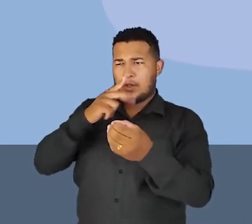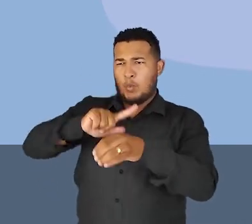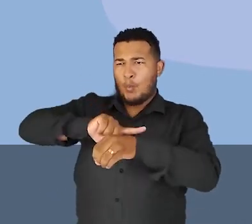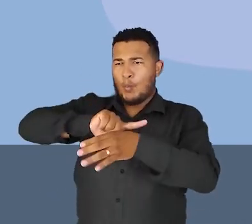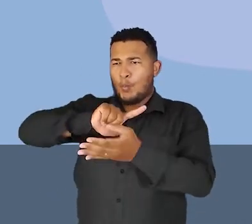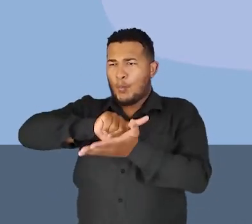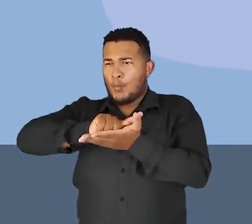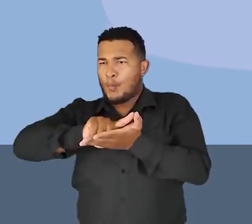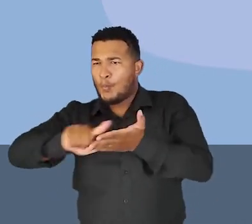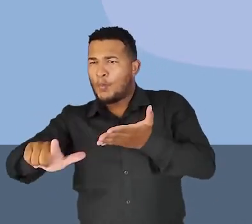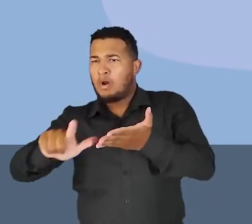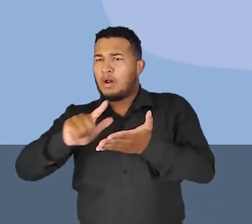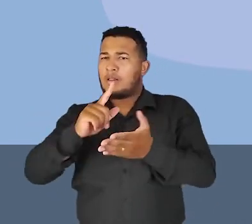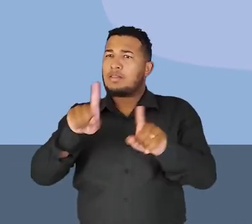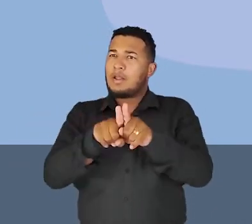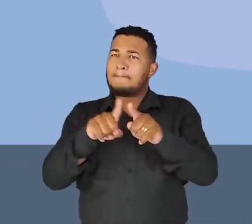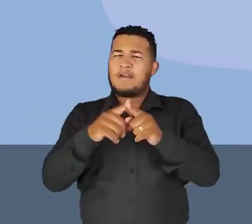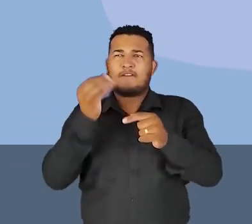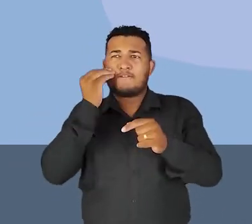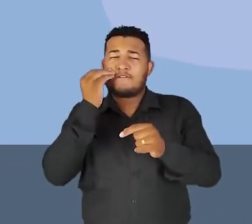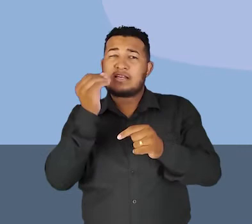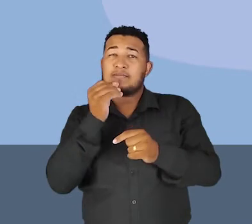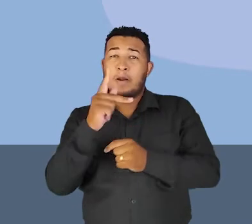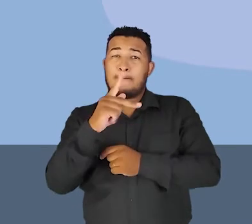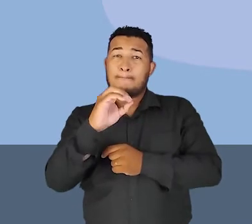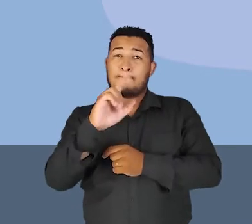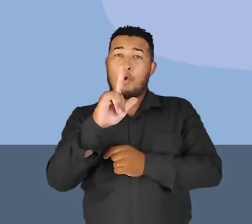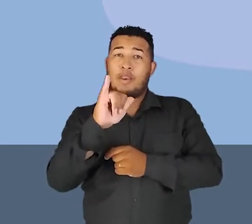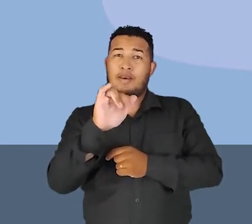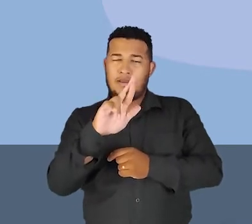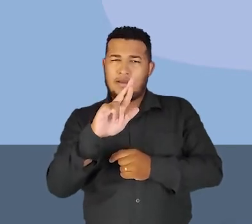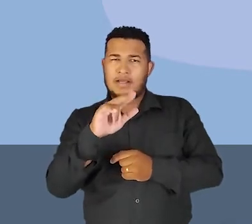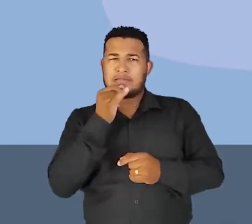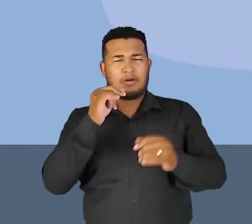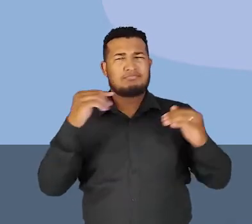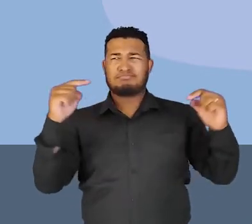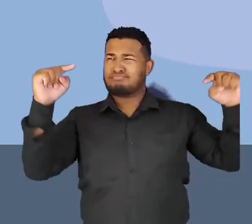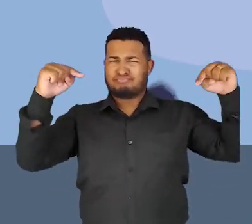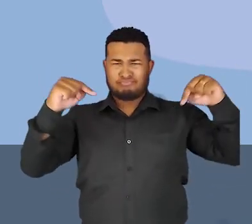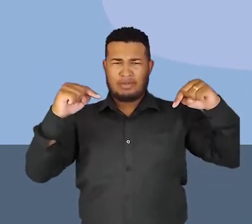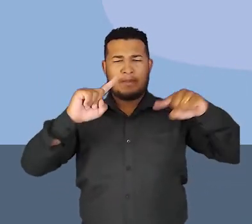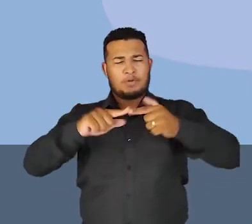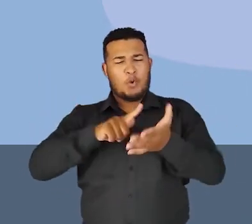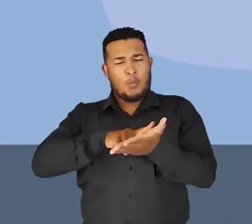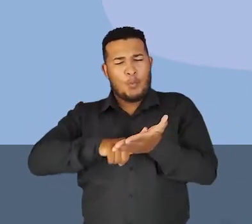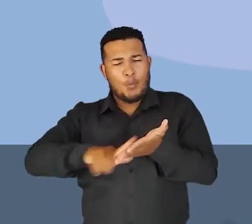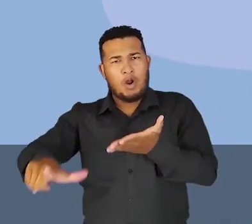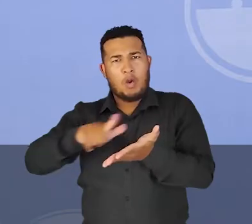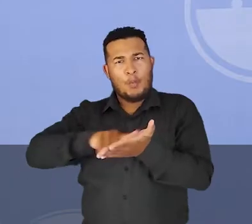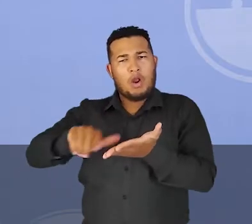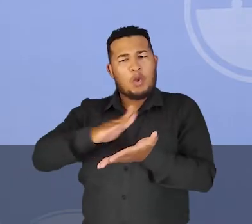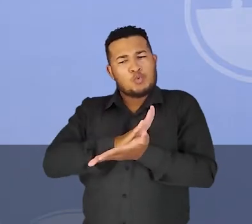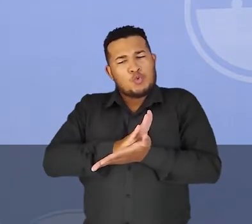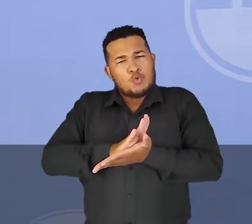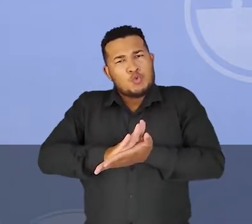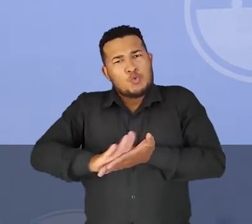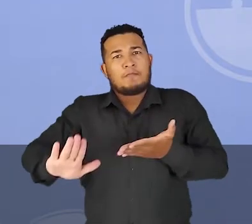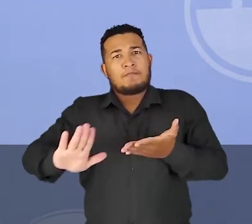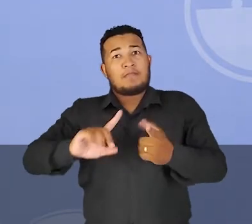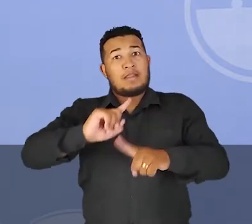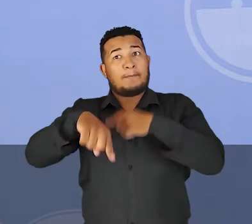bolinha chegava cada vez mais alto. Chegando ao ponto de, quando ele conseguia ter